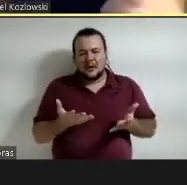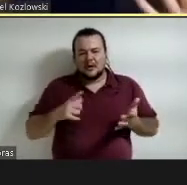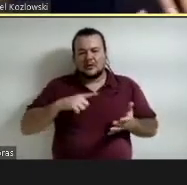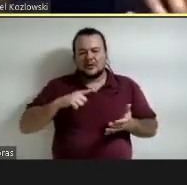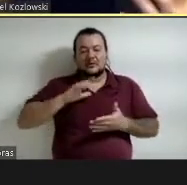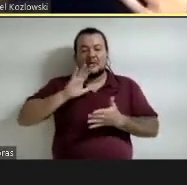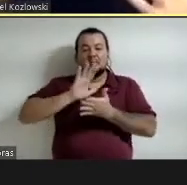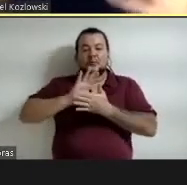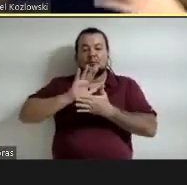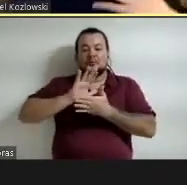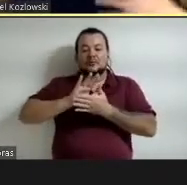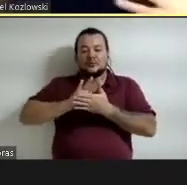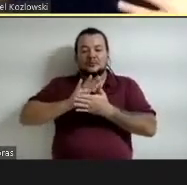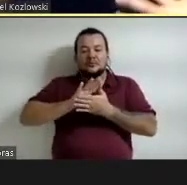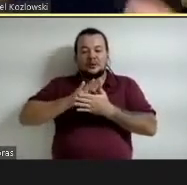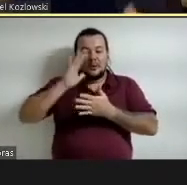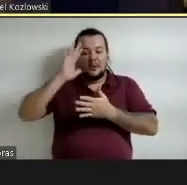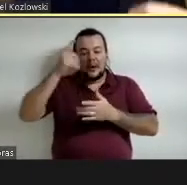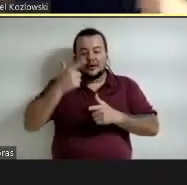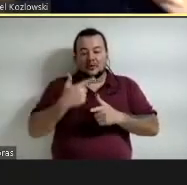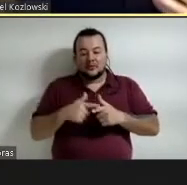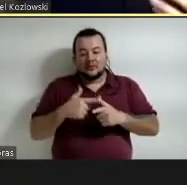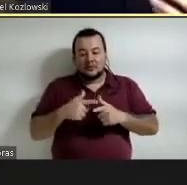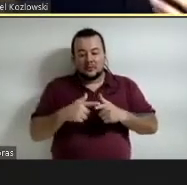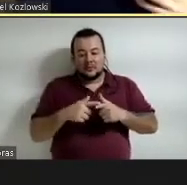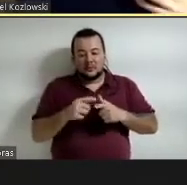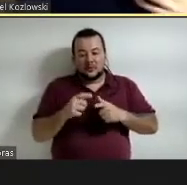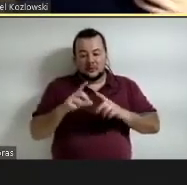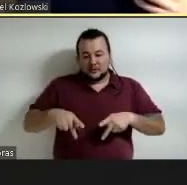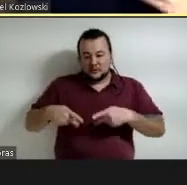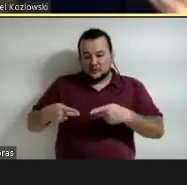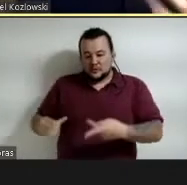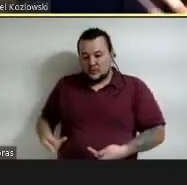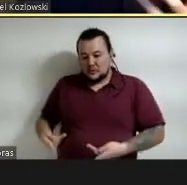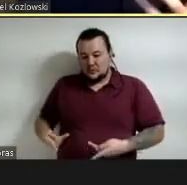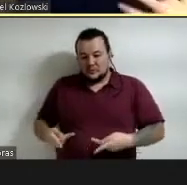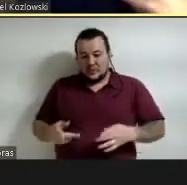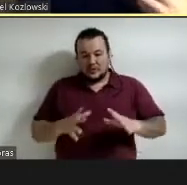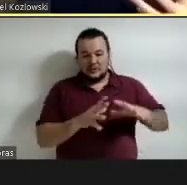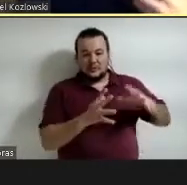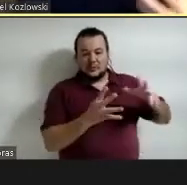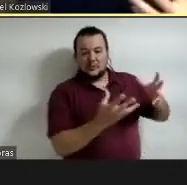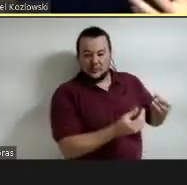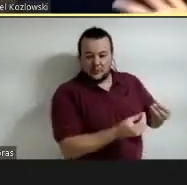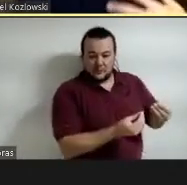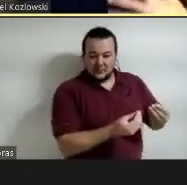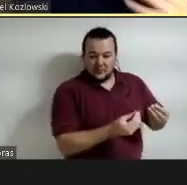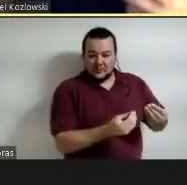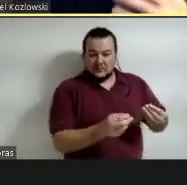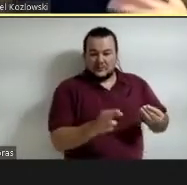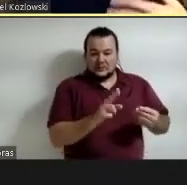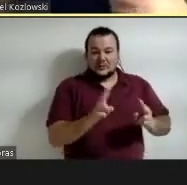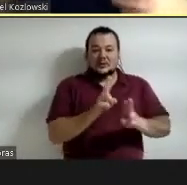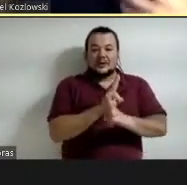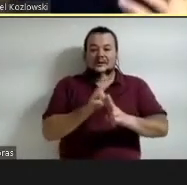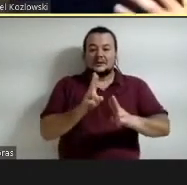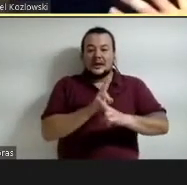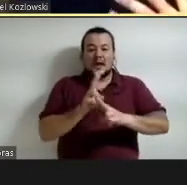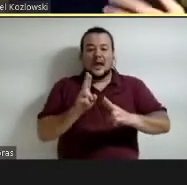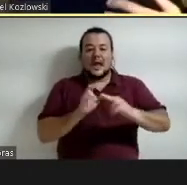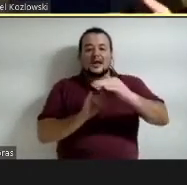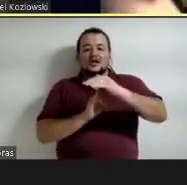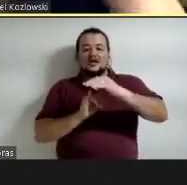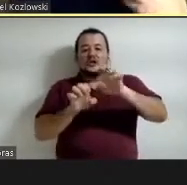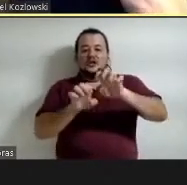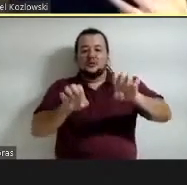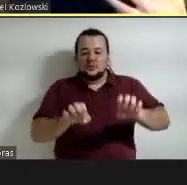mediar a relação entre sujeito e mundo através das, com uma ênfase, através das redes de infraestrutura, controle ambiental